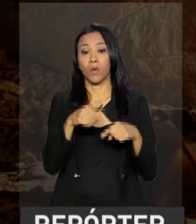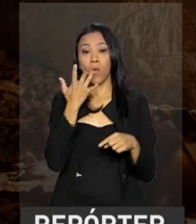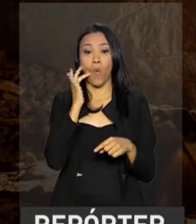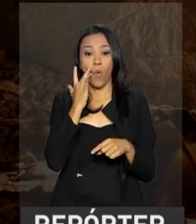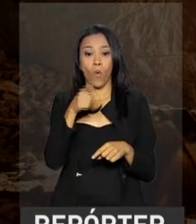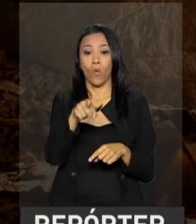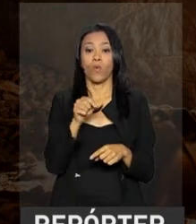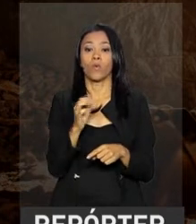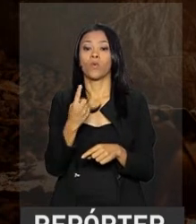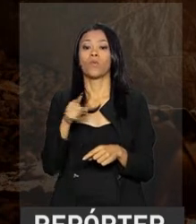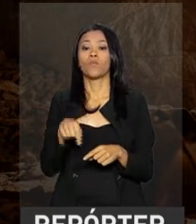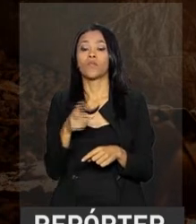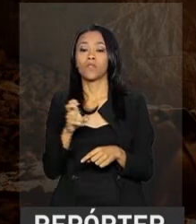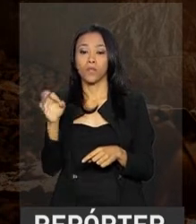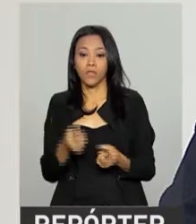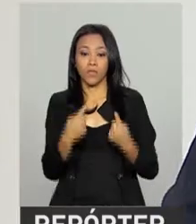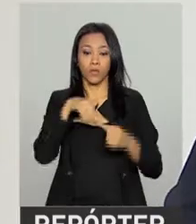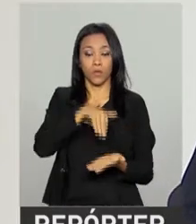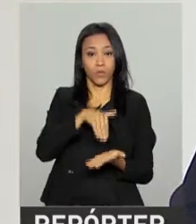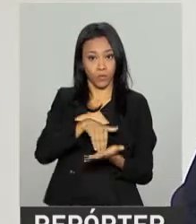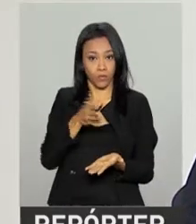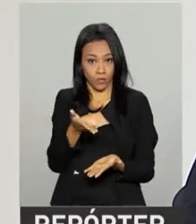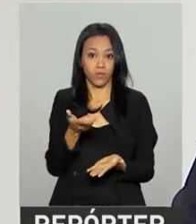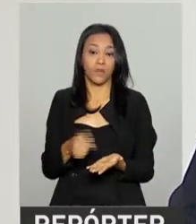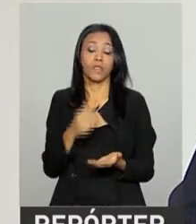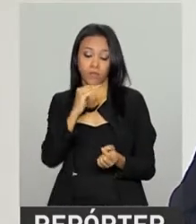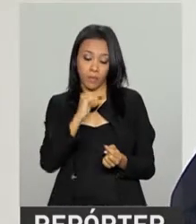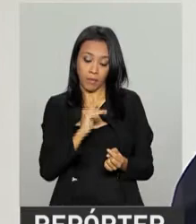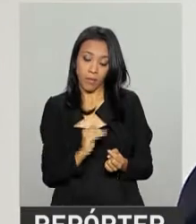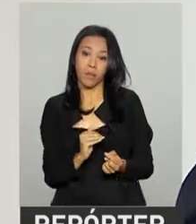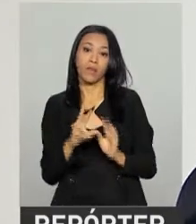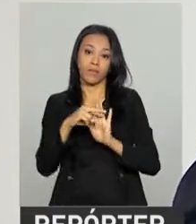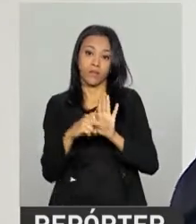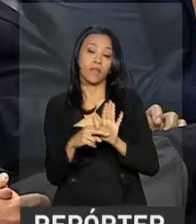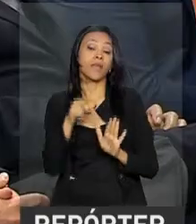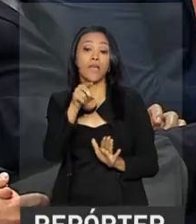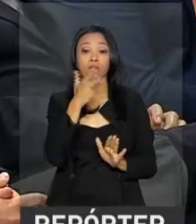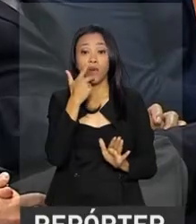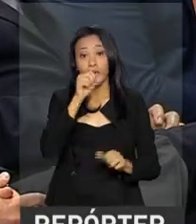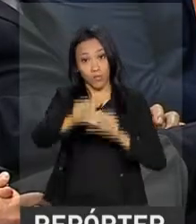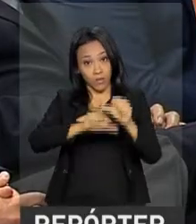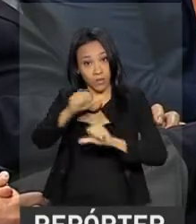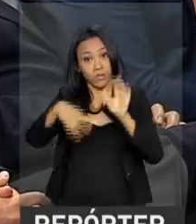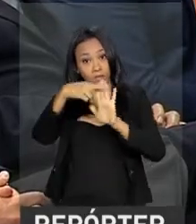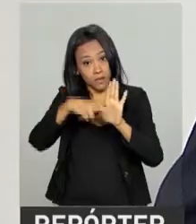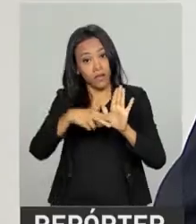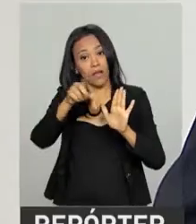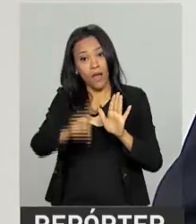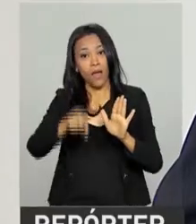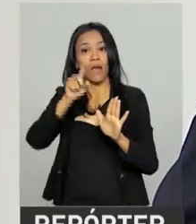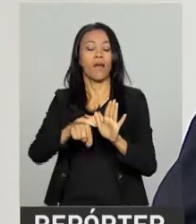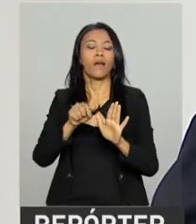eo óbvio de 3% o ministro de minas e energia disse que as mudanças fazem parte da agenda